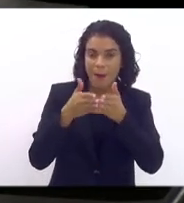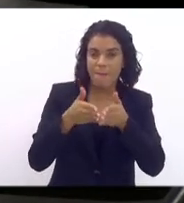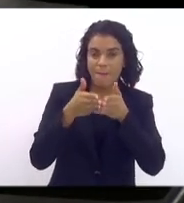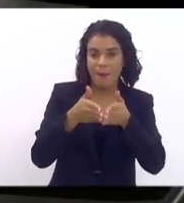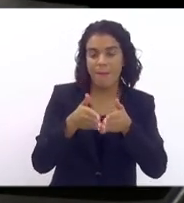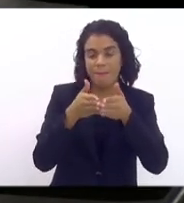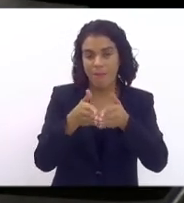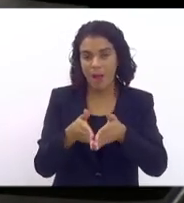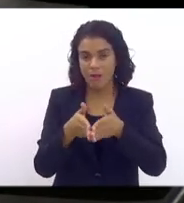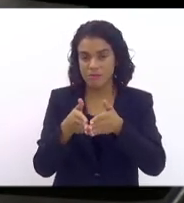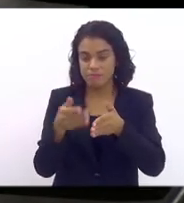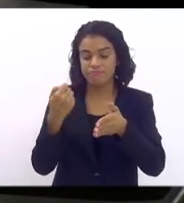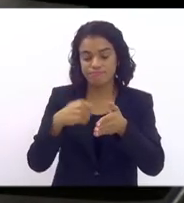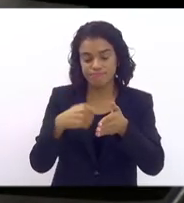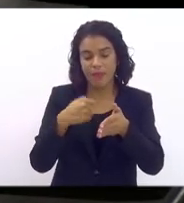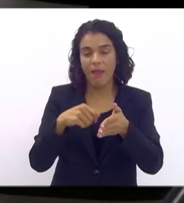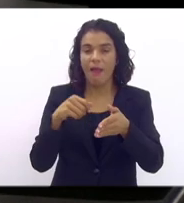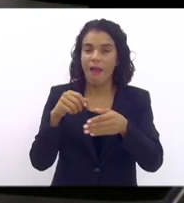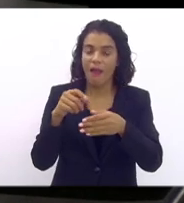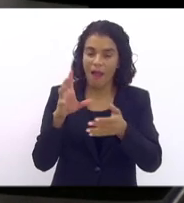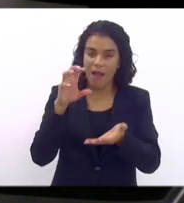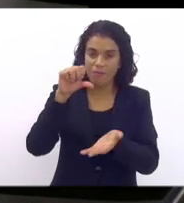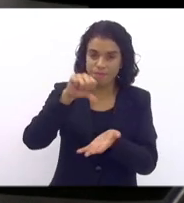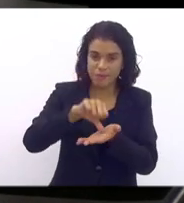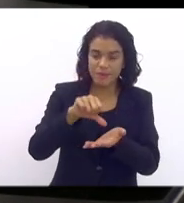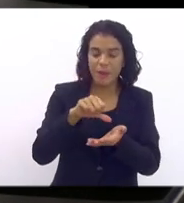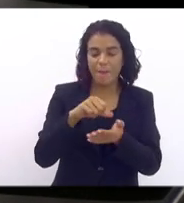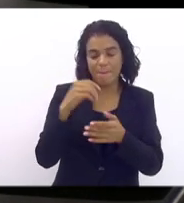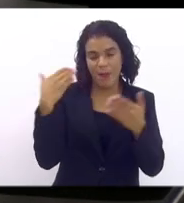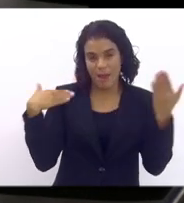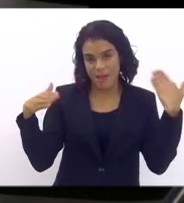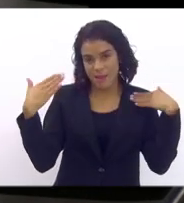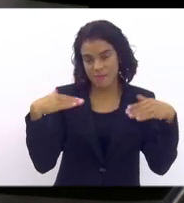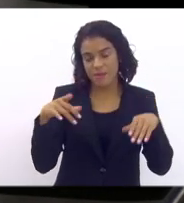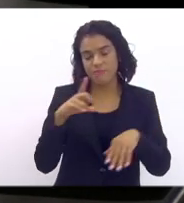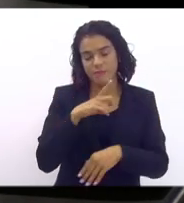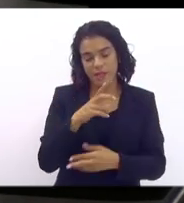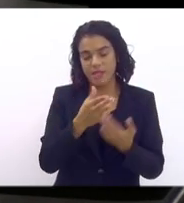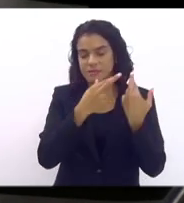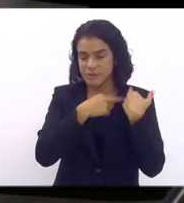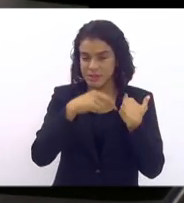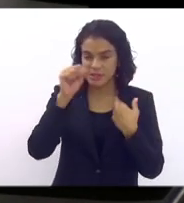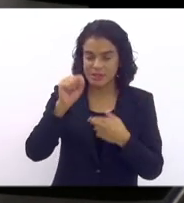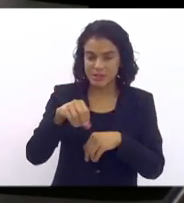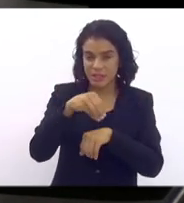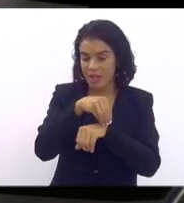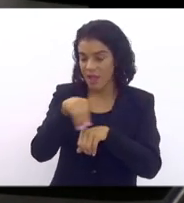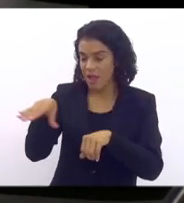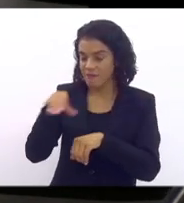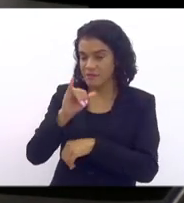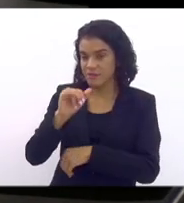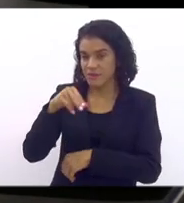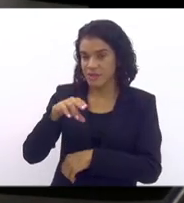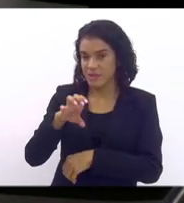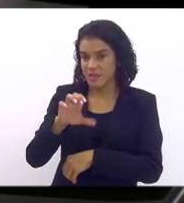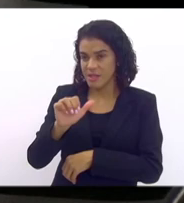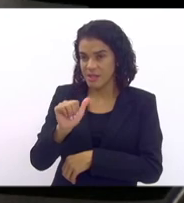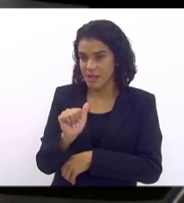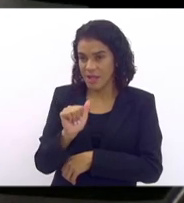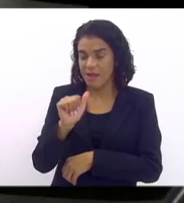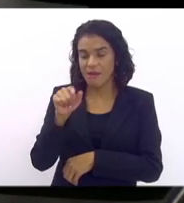atender a elas a agência marítima que é um CNPJ ela tinha sim responsabilidade de comunicar o Inea essa que é a segunda